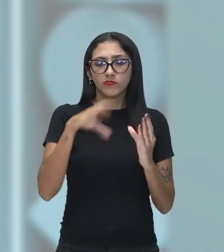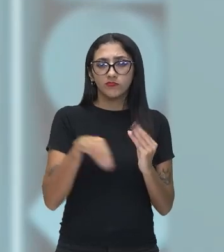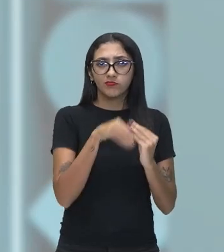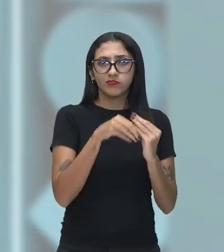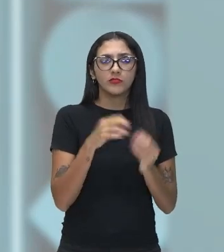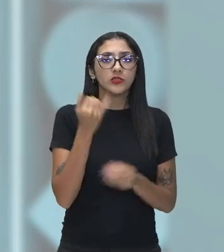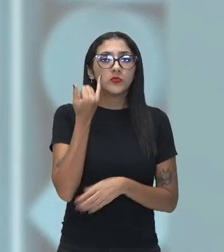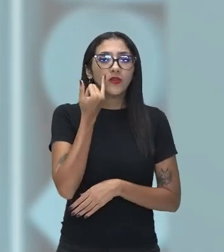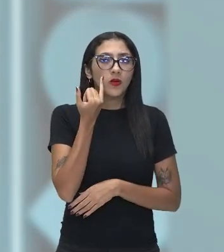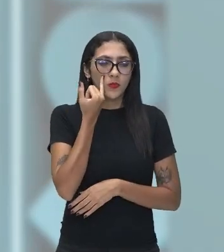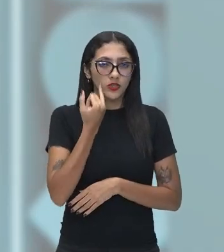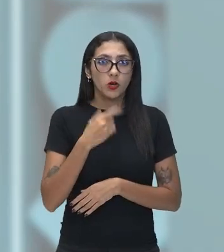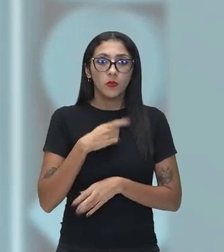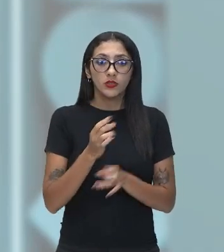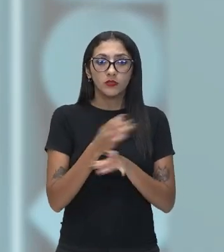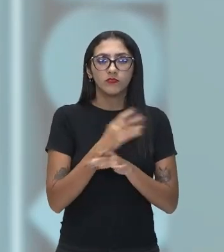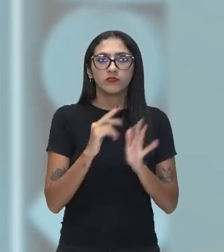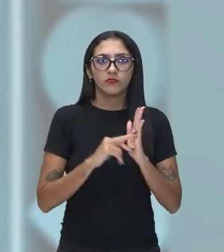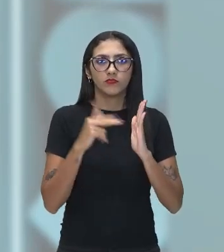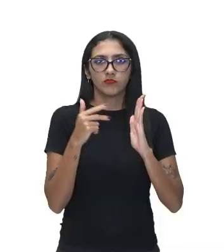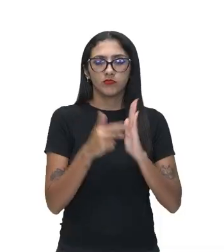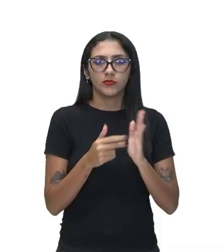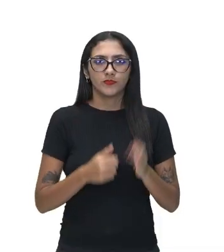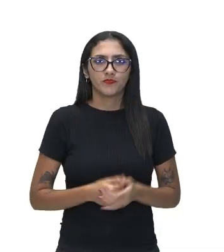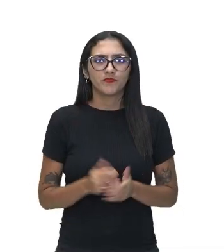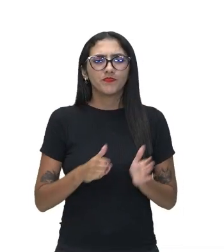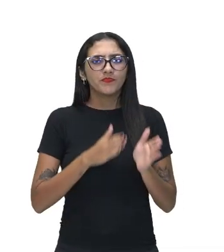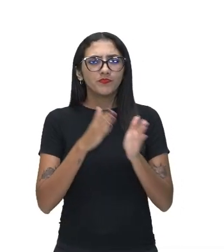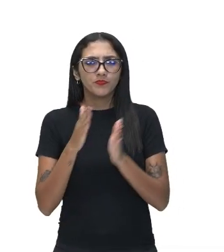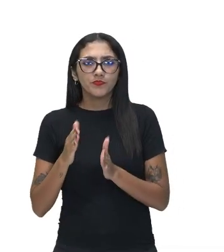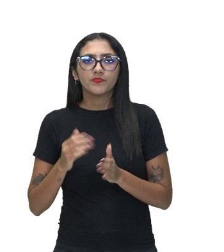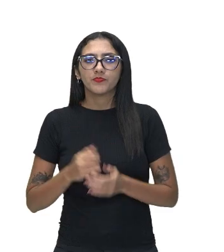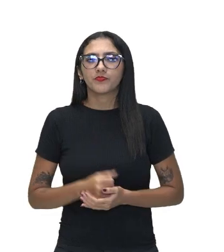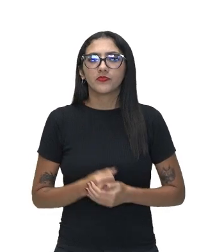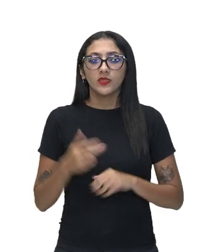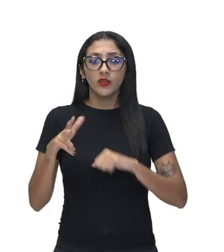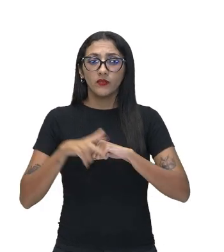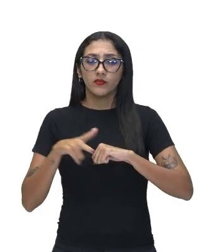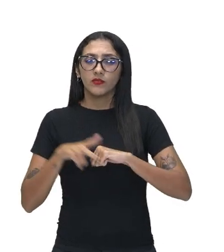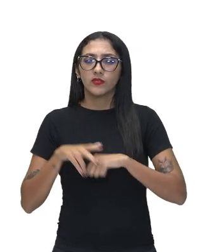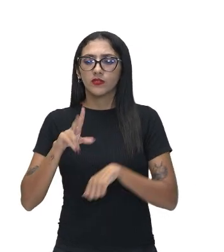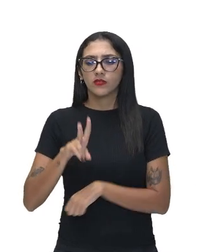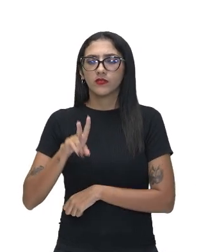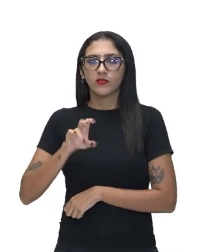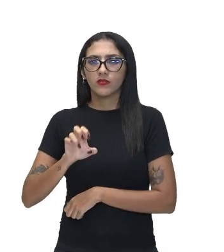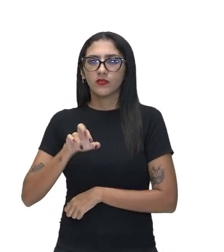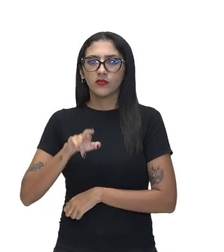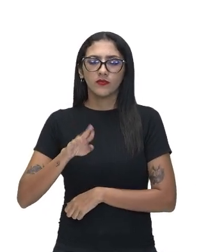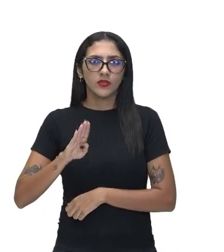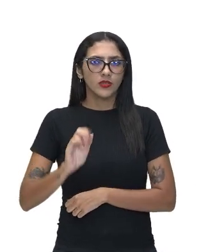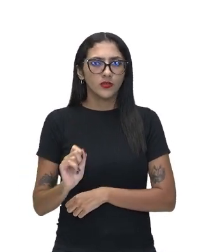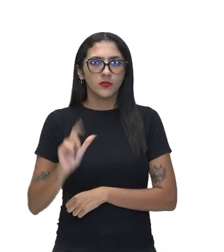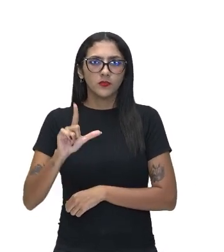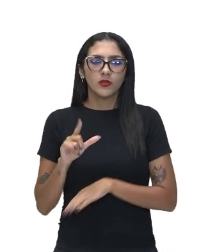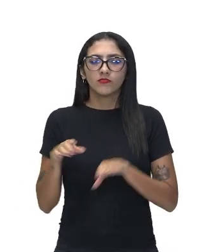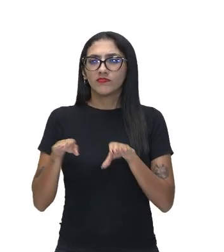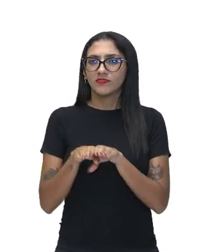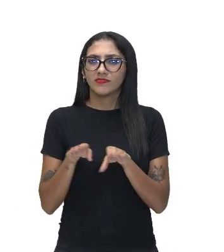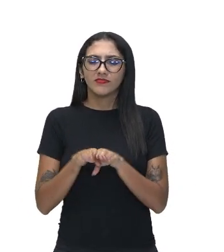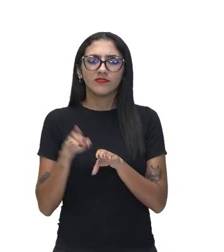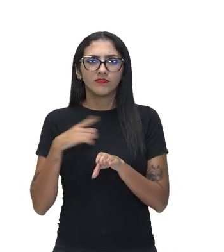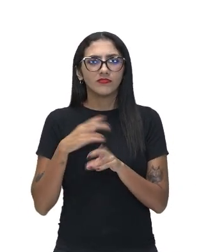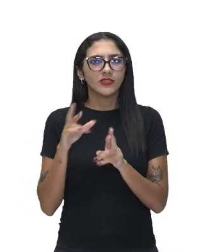informação para ter sentido completo. Já a verbal também, nós vamos ter aí uma relação do verbo com os